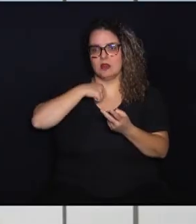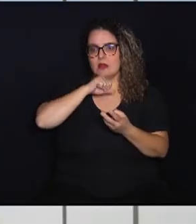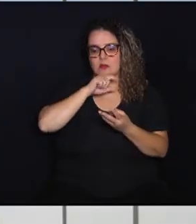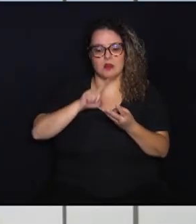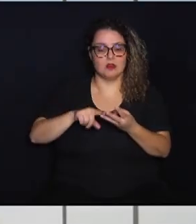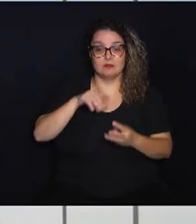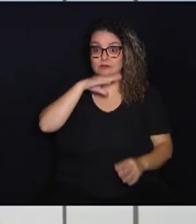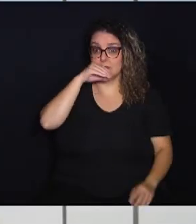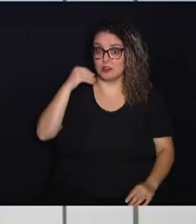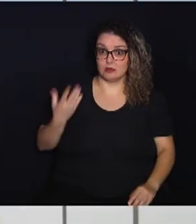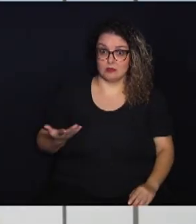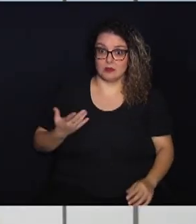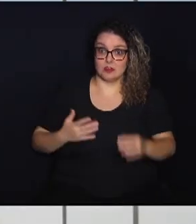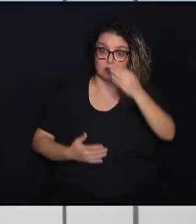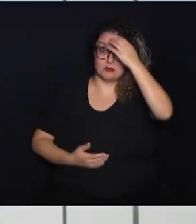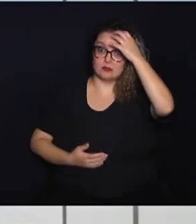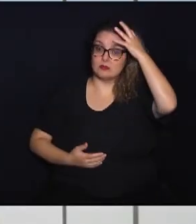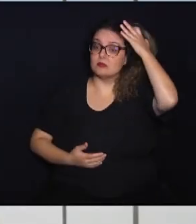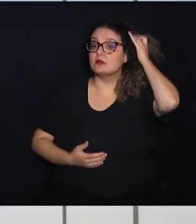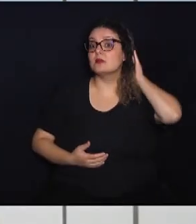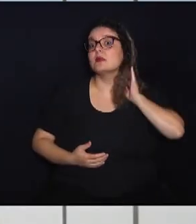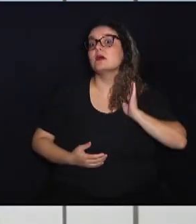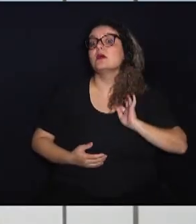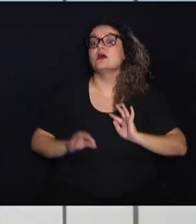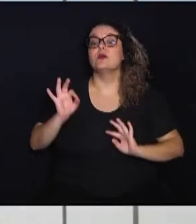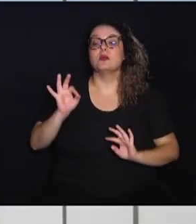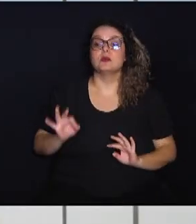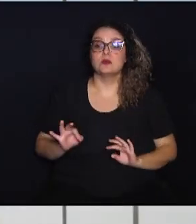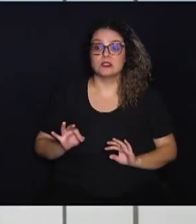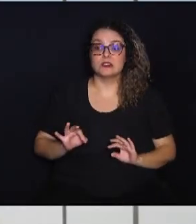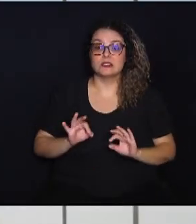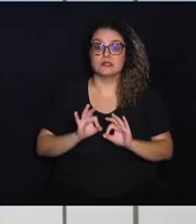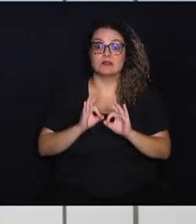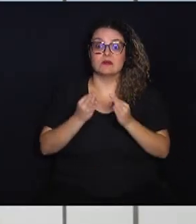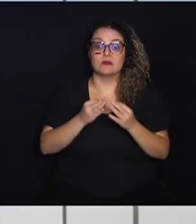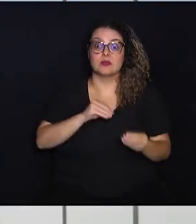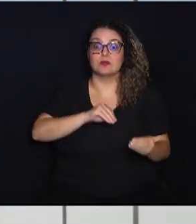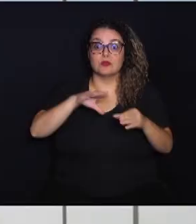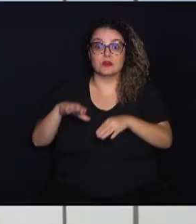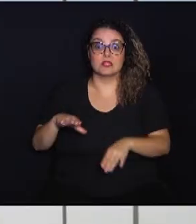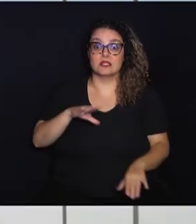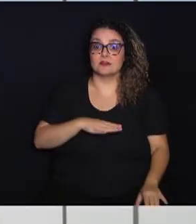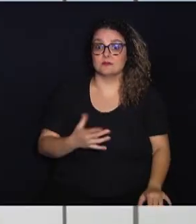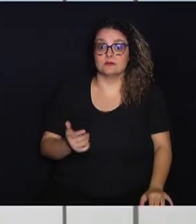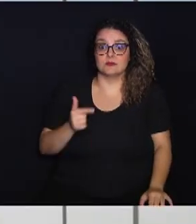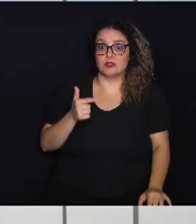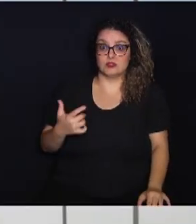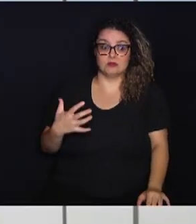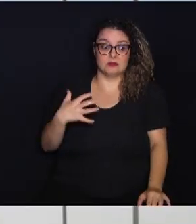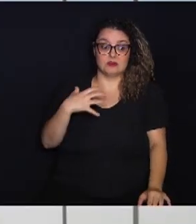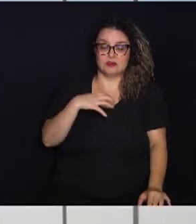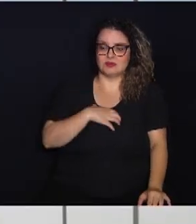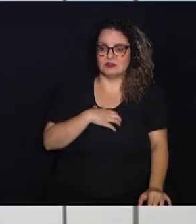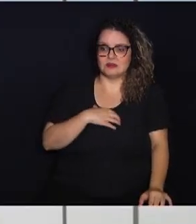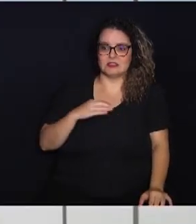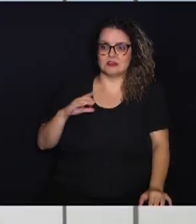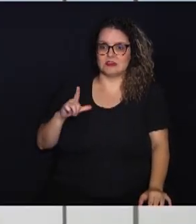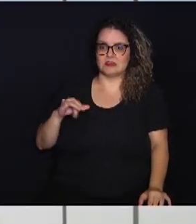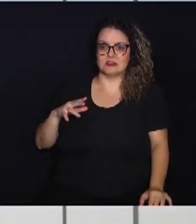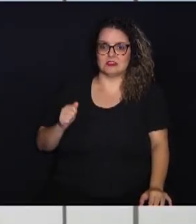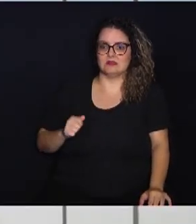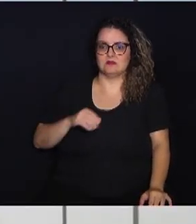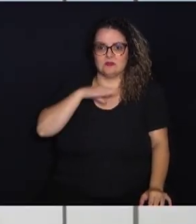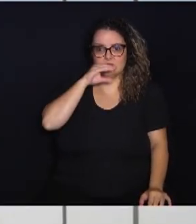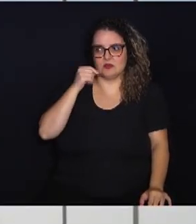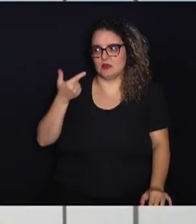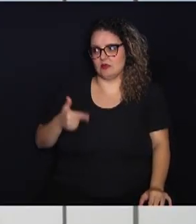adolescente. Provavelmente essa família vai ter que mudar de cidade, porque não tem mais nem como, não tem clima para esse adolescente continuar